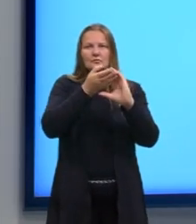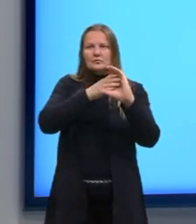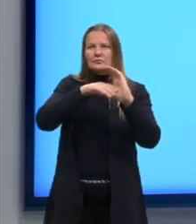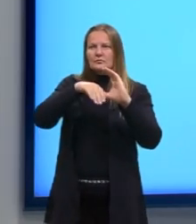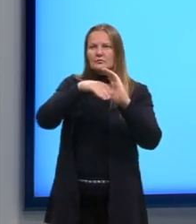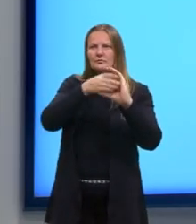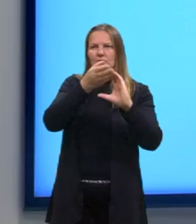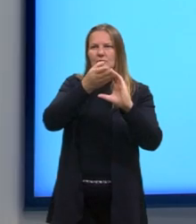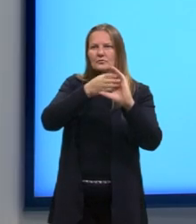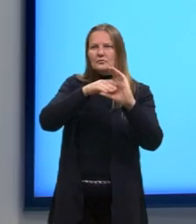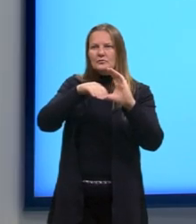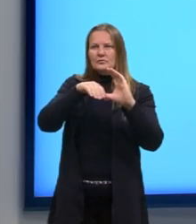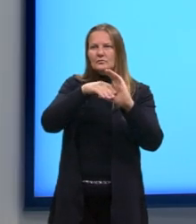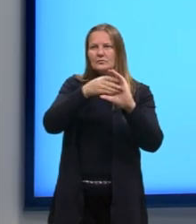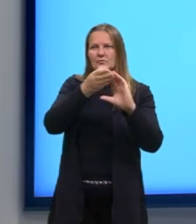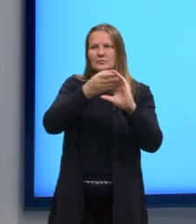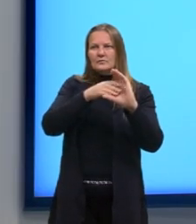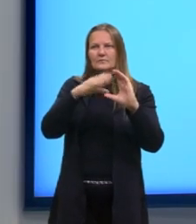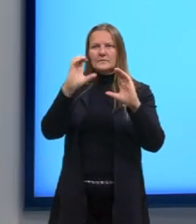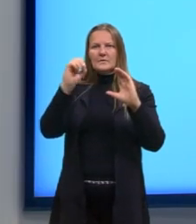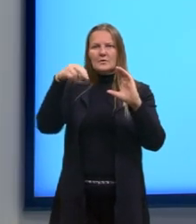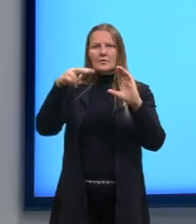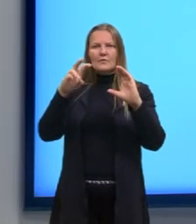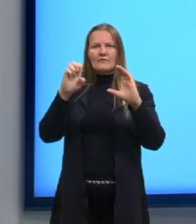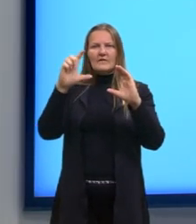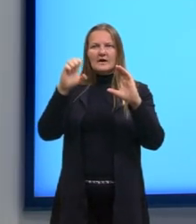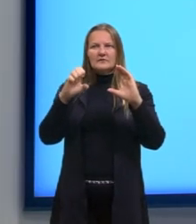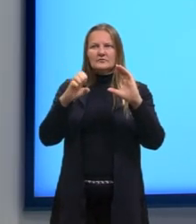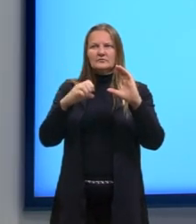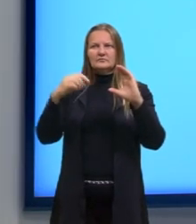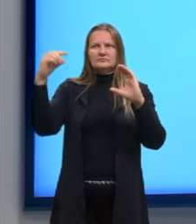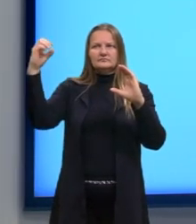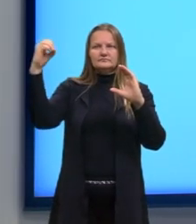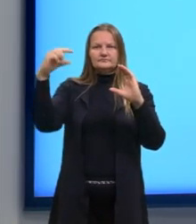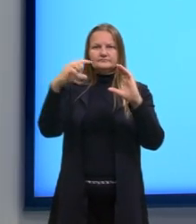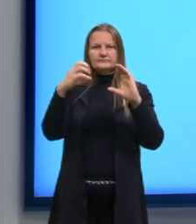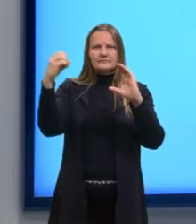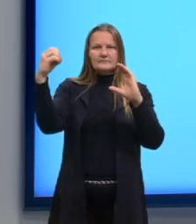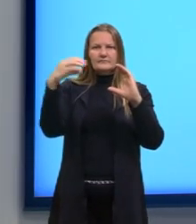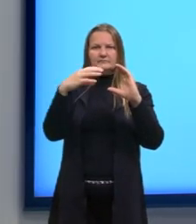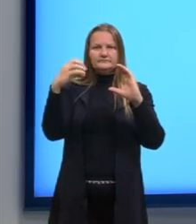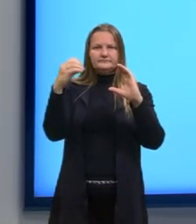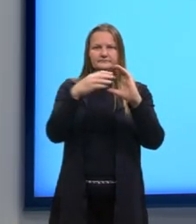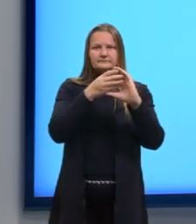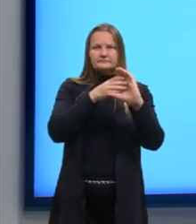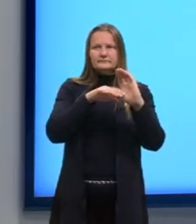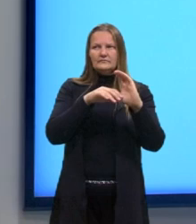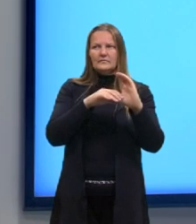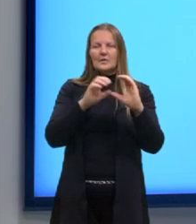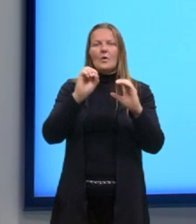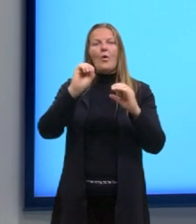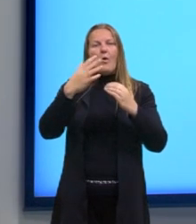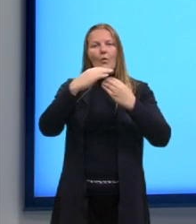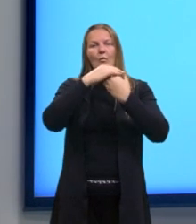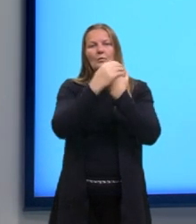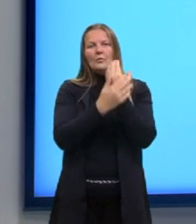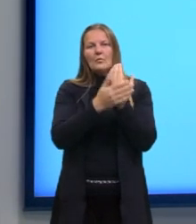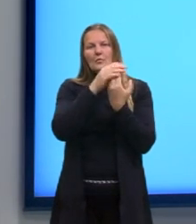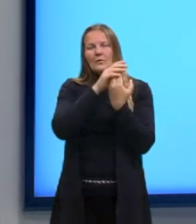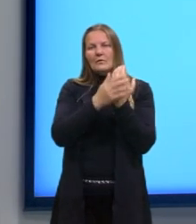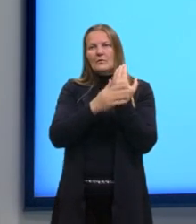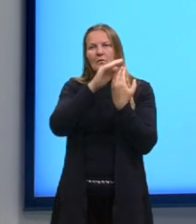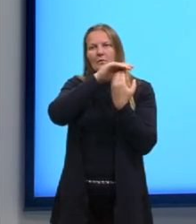convergente que seria os raios vindo nessa direção aqui dele ou ele pode ser do tipo